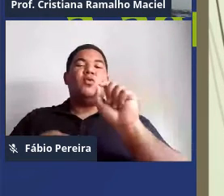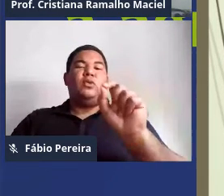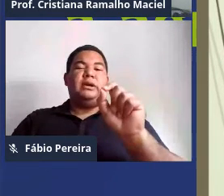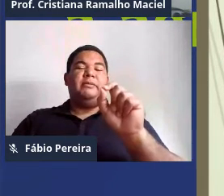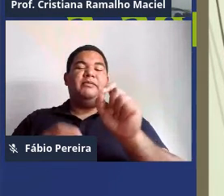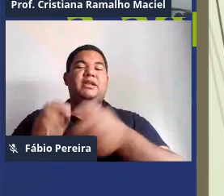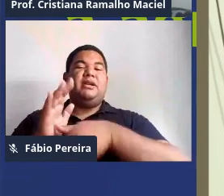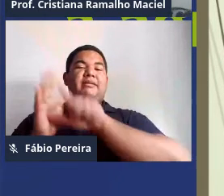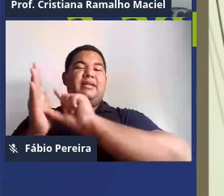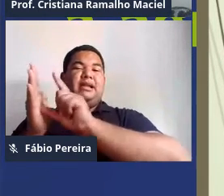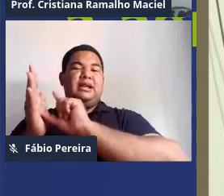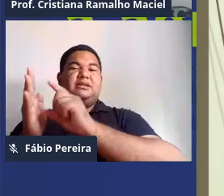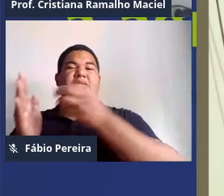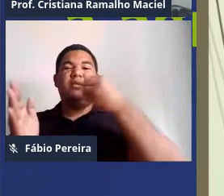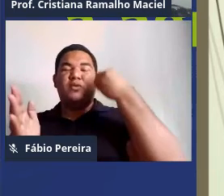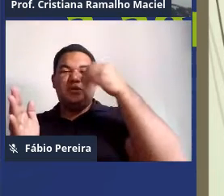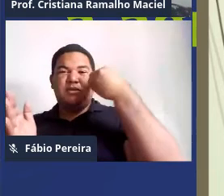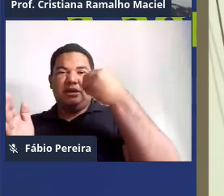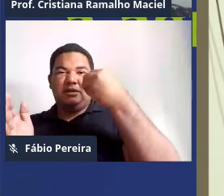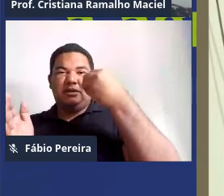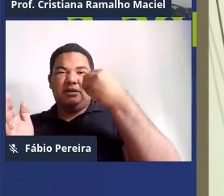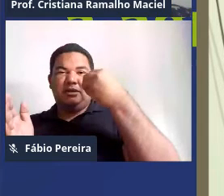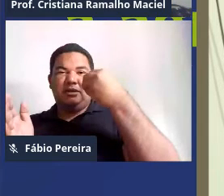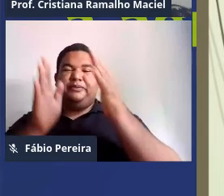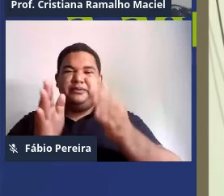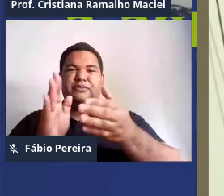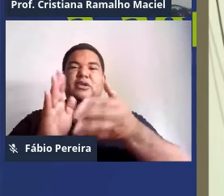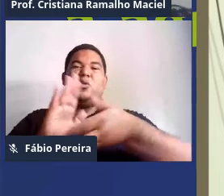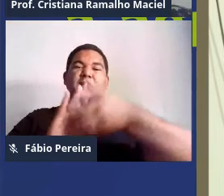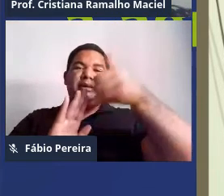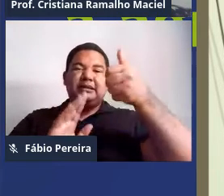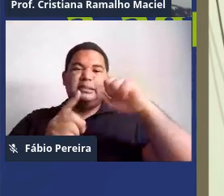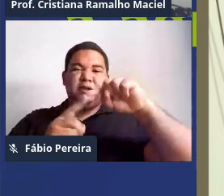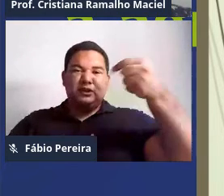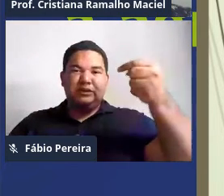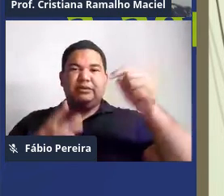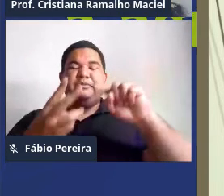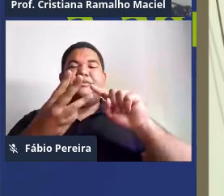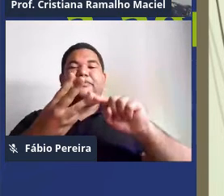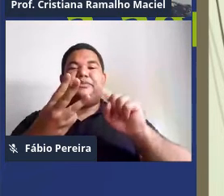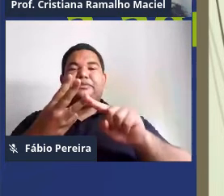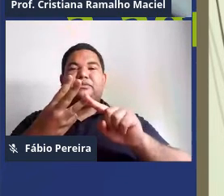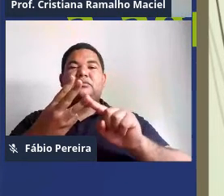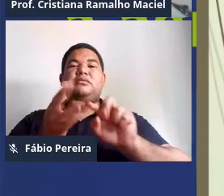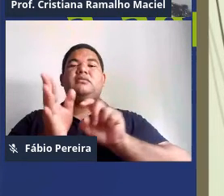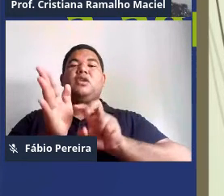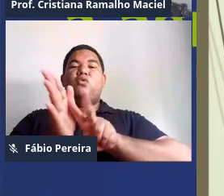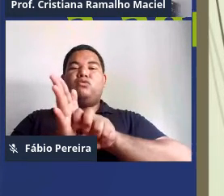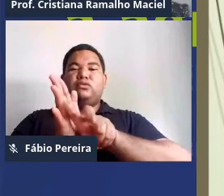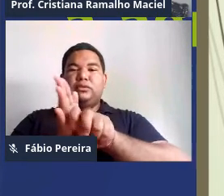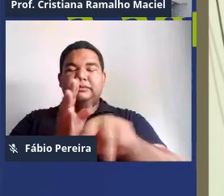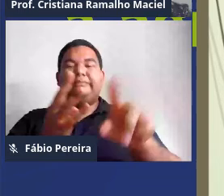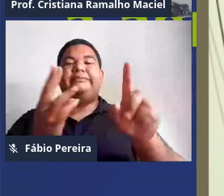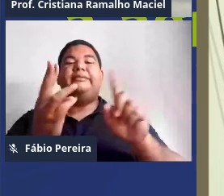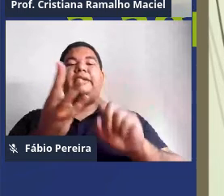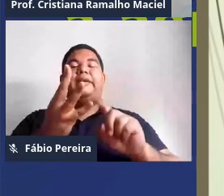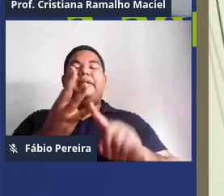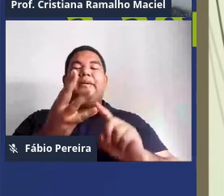Um experimento, uma extração, uma enzima emprestada dos vírus, uma química,